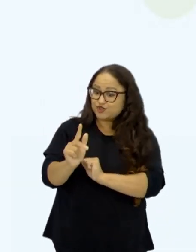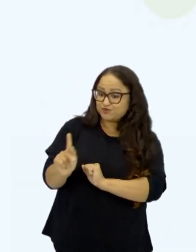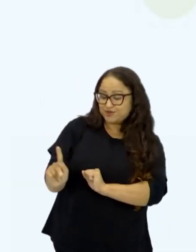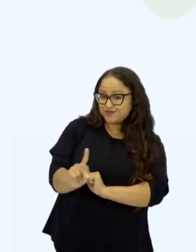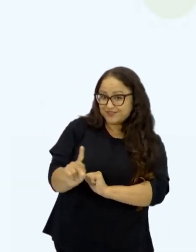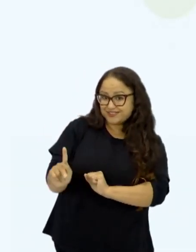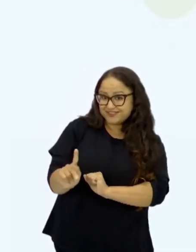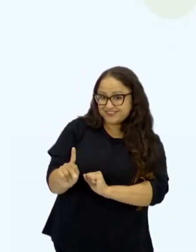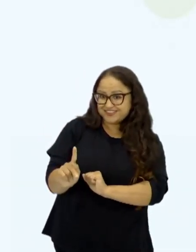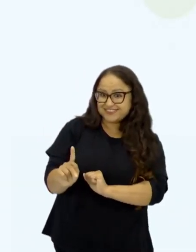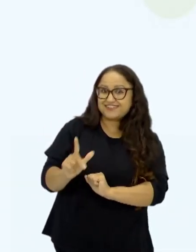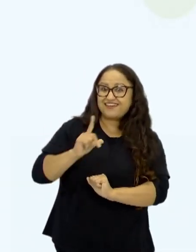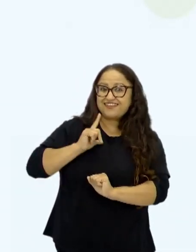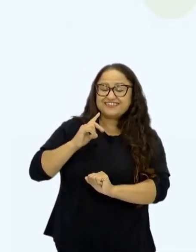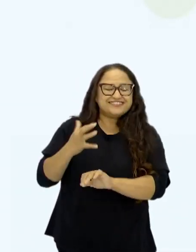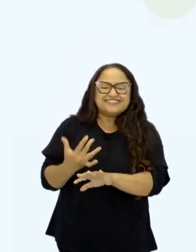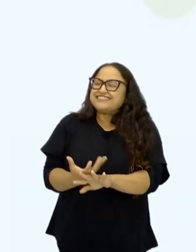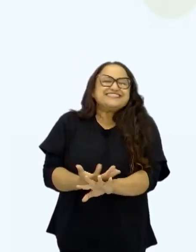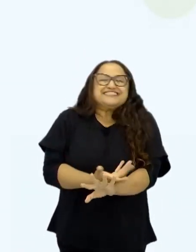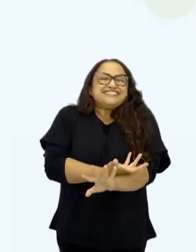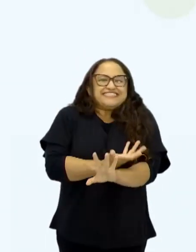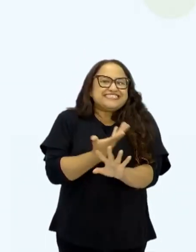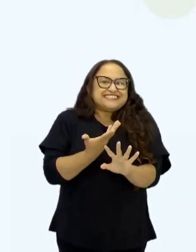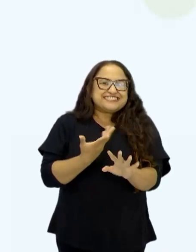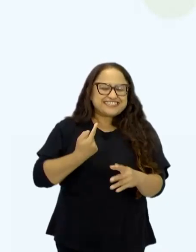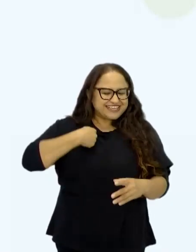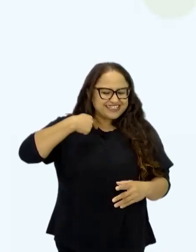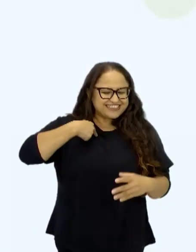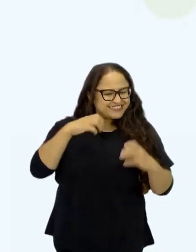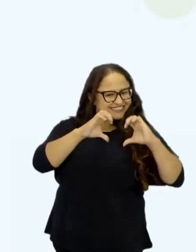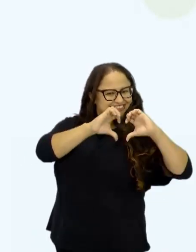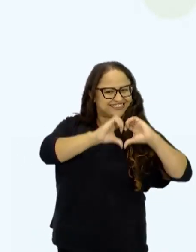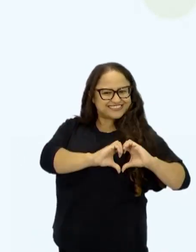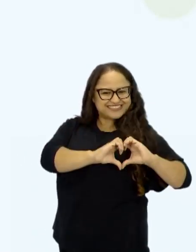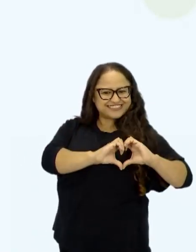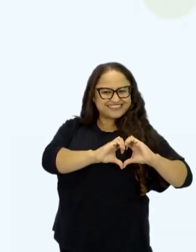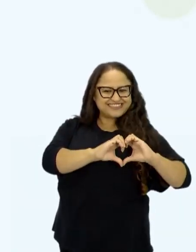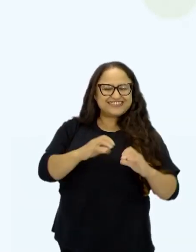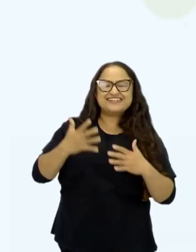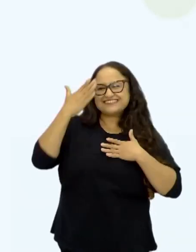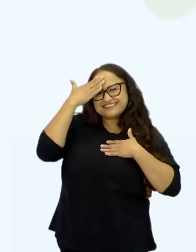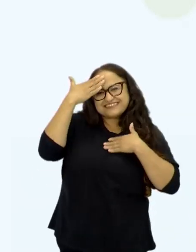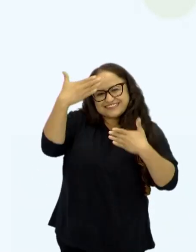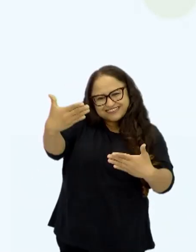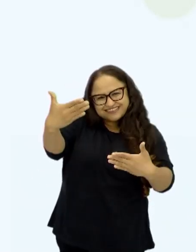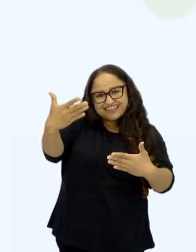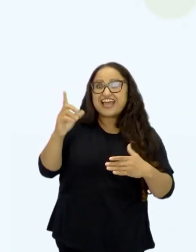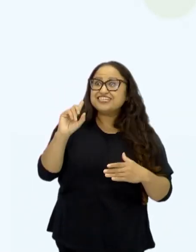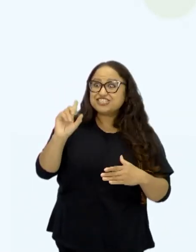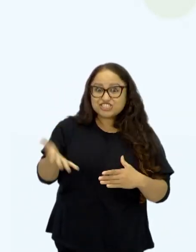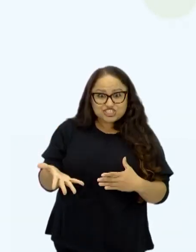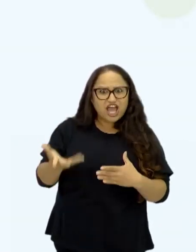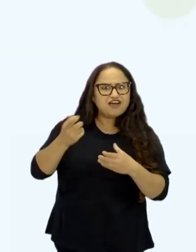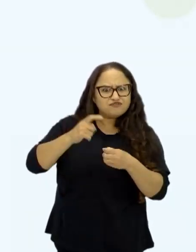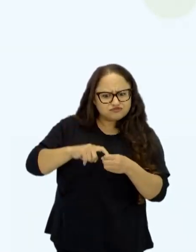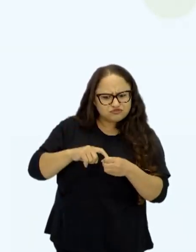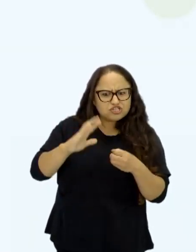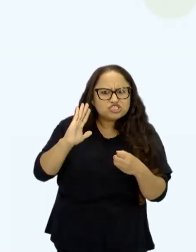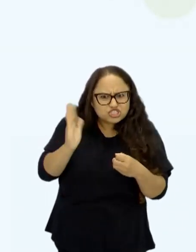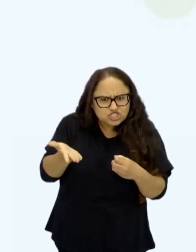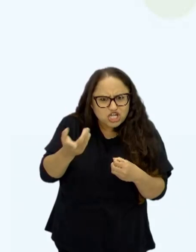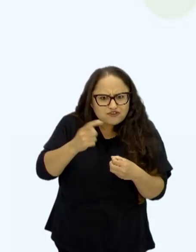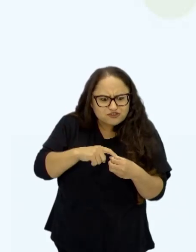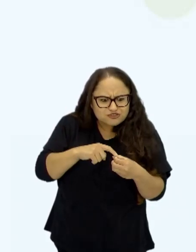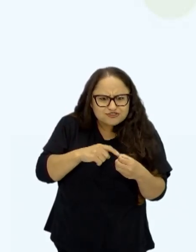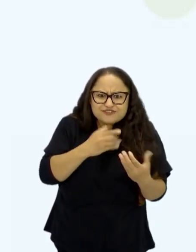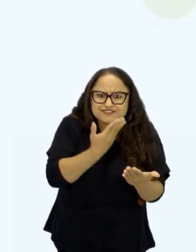professores, muitas emoções e a minha gratidão. Já voltou, já voltou, já voltou